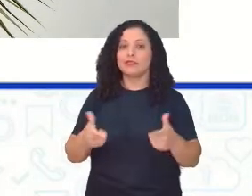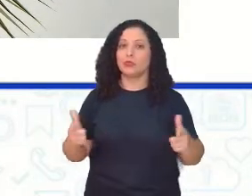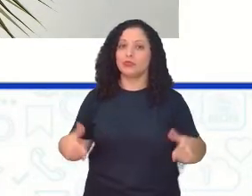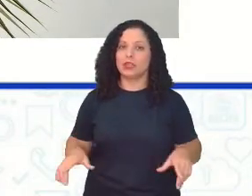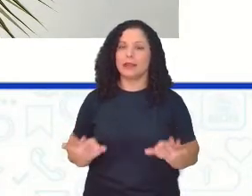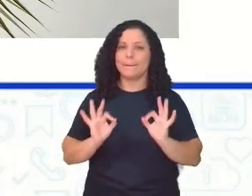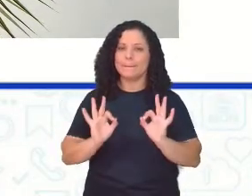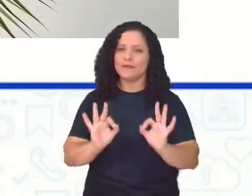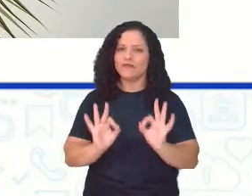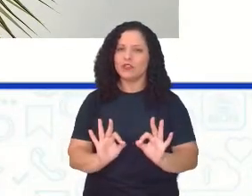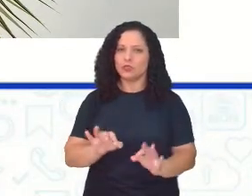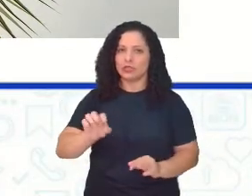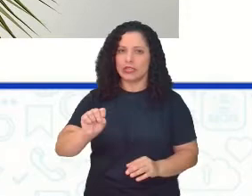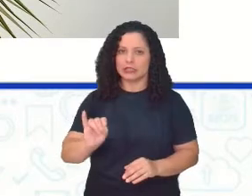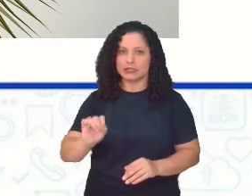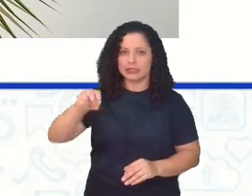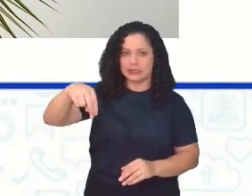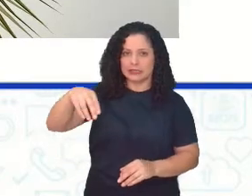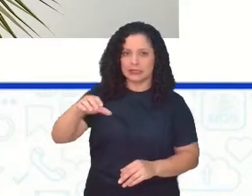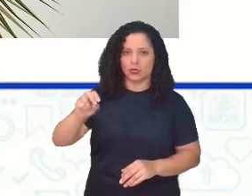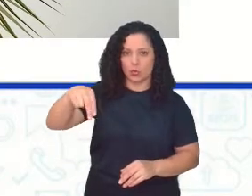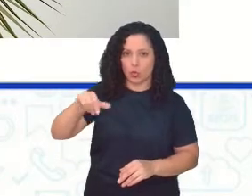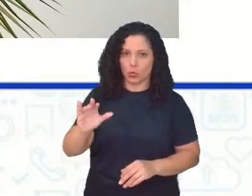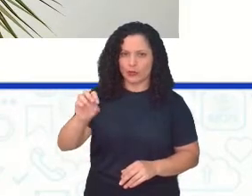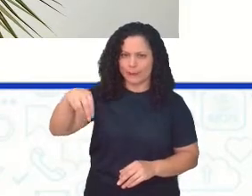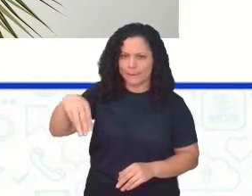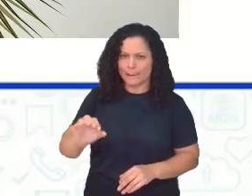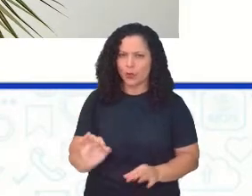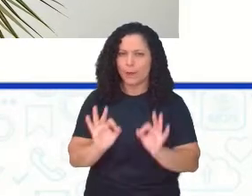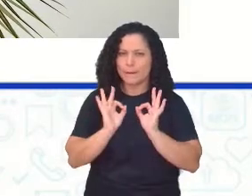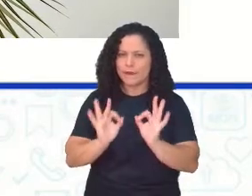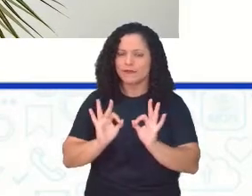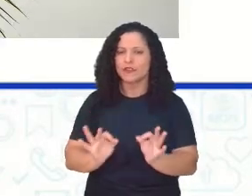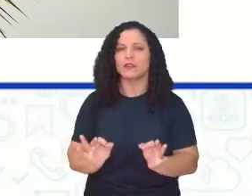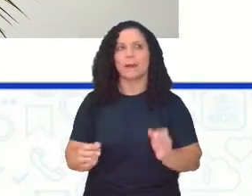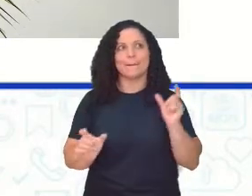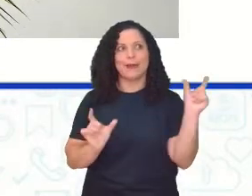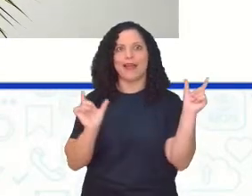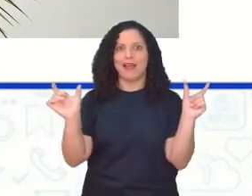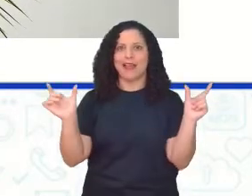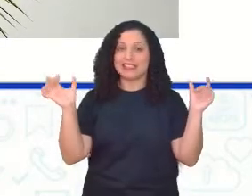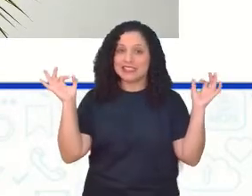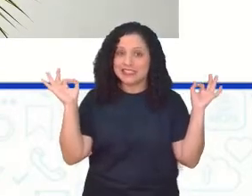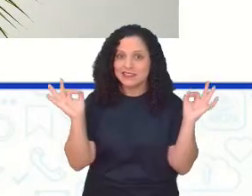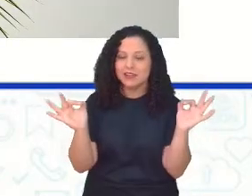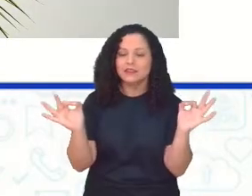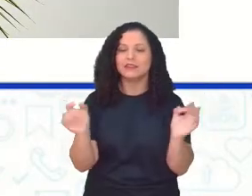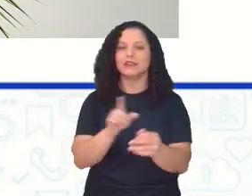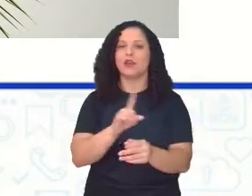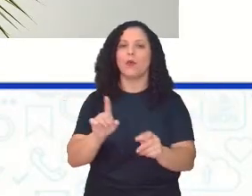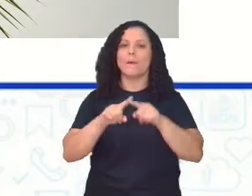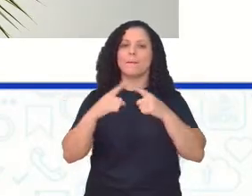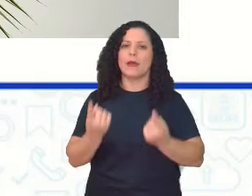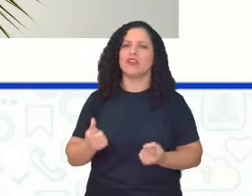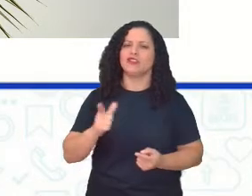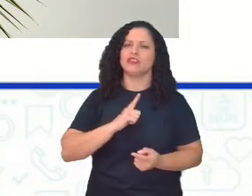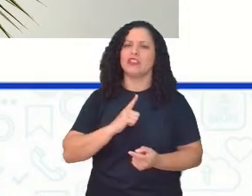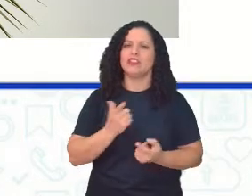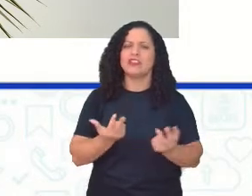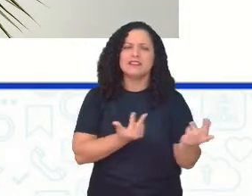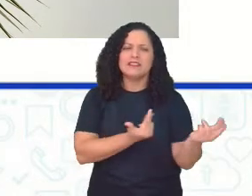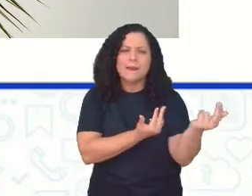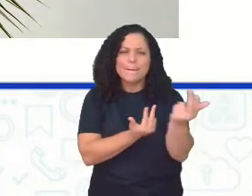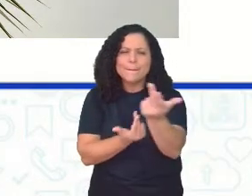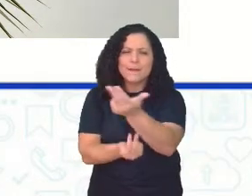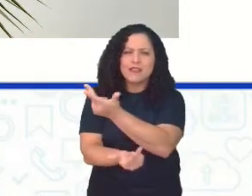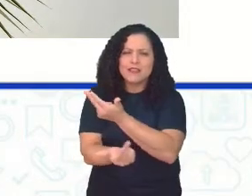né? Isso. Nenhuma palavra quer dizer exatamente a mesma coisa da outra. Mas elas podem ter valores semânticos,